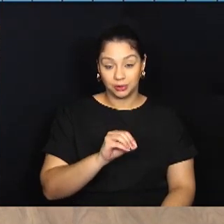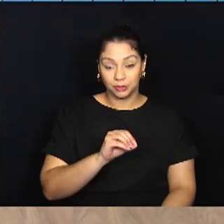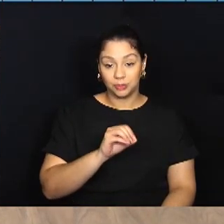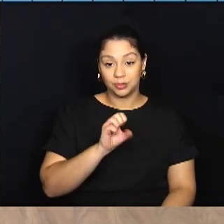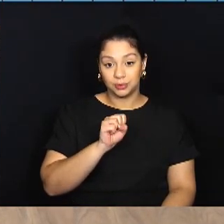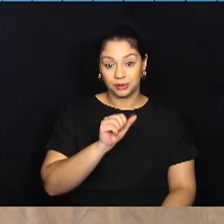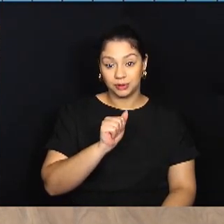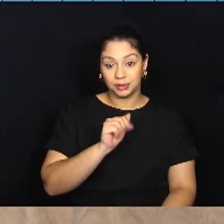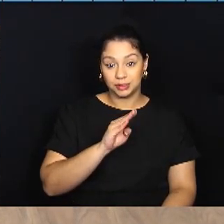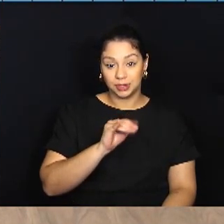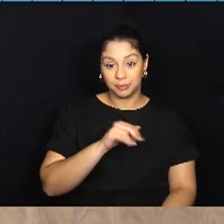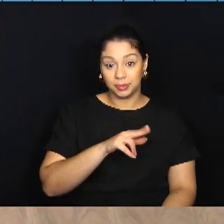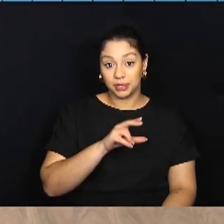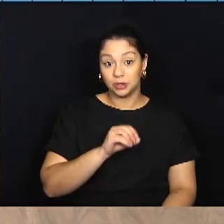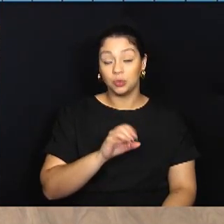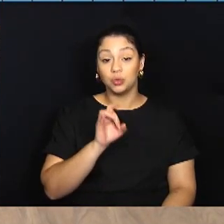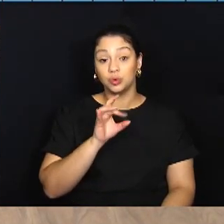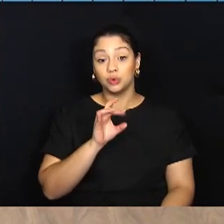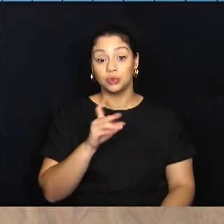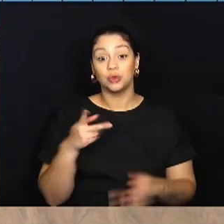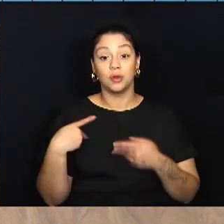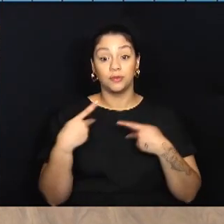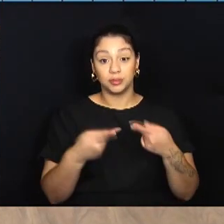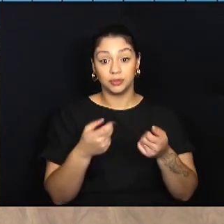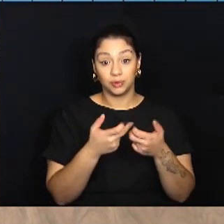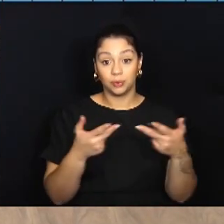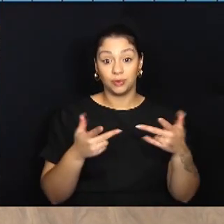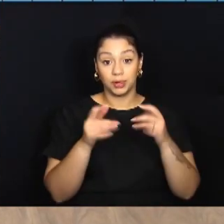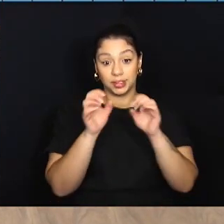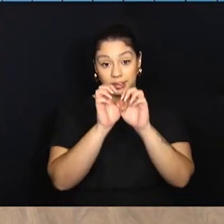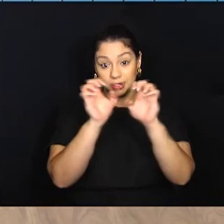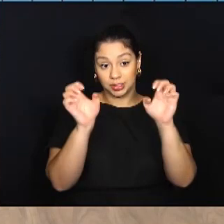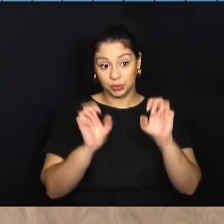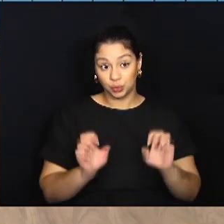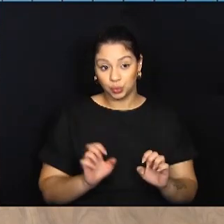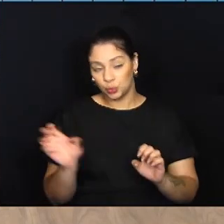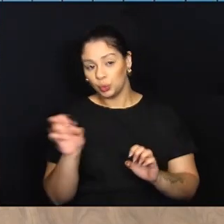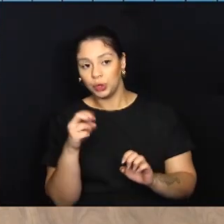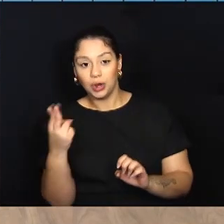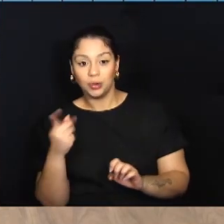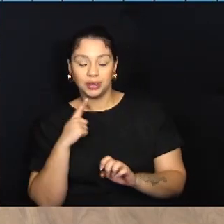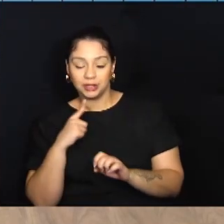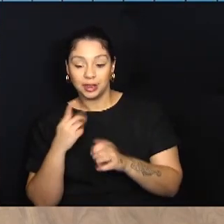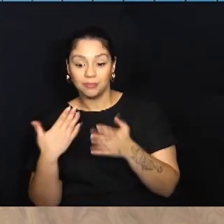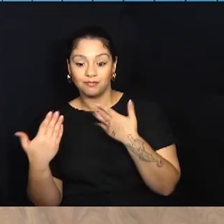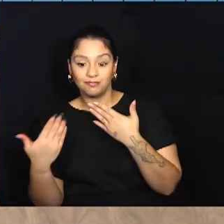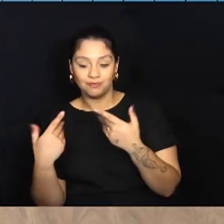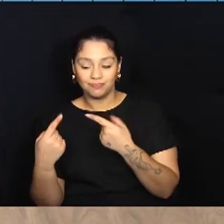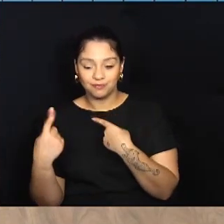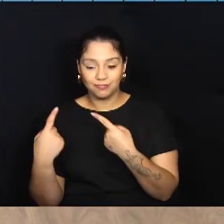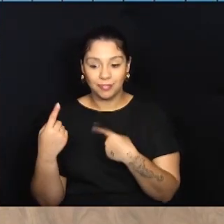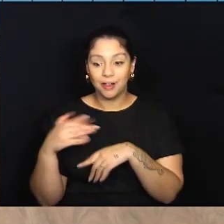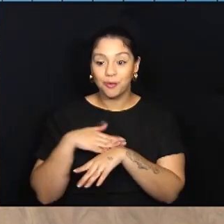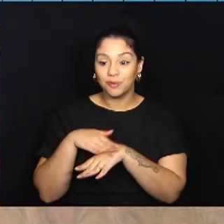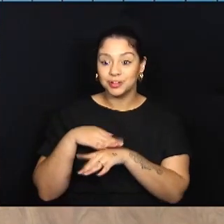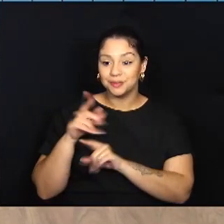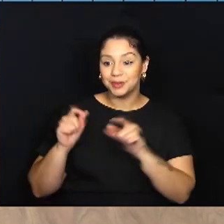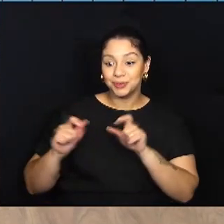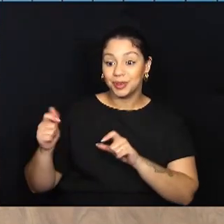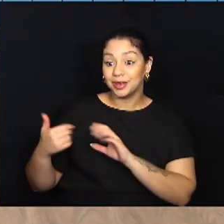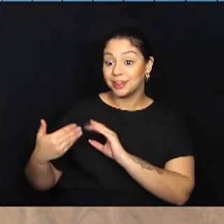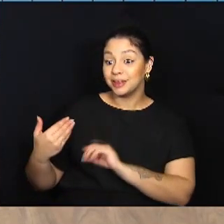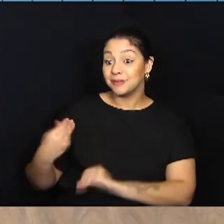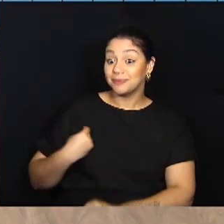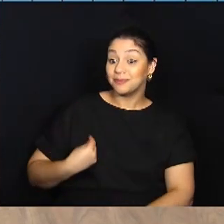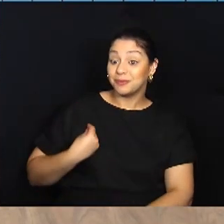só monumentos? Existe uma conversa com pessoas que ou viveram na época ou que